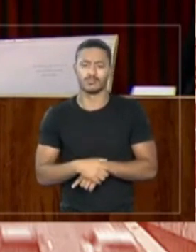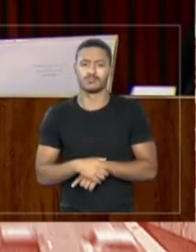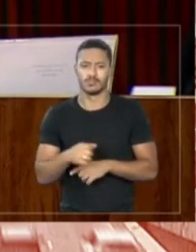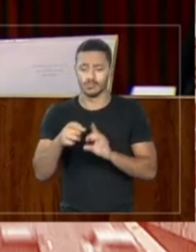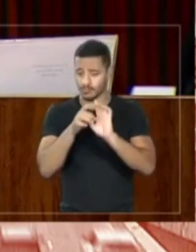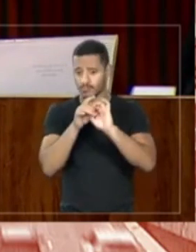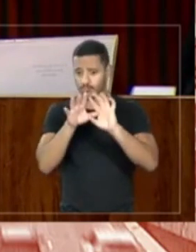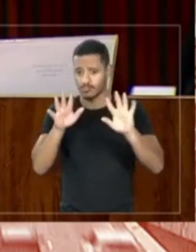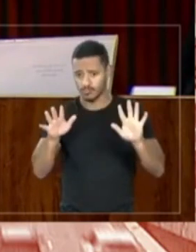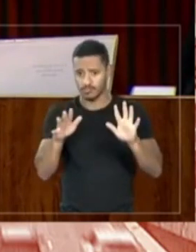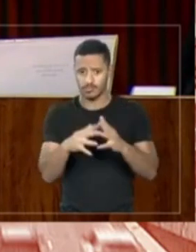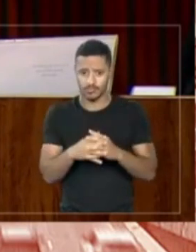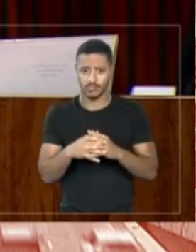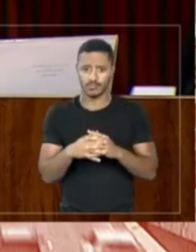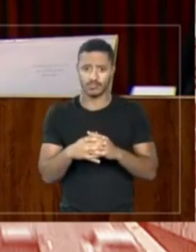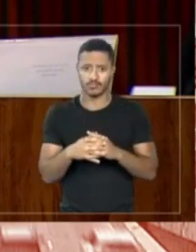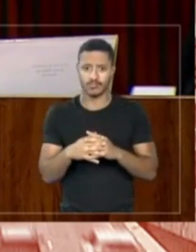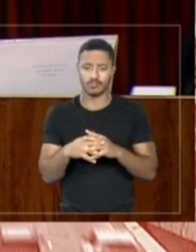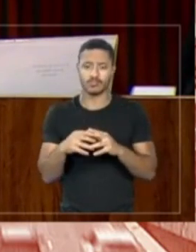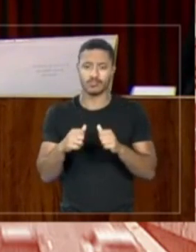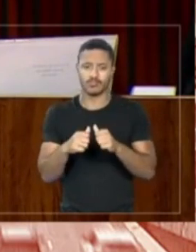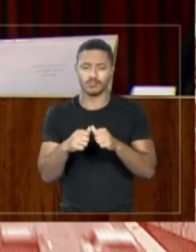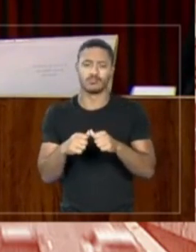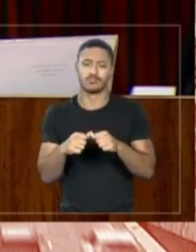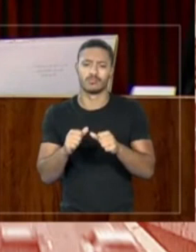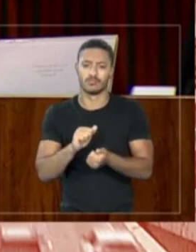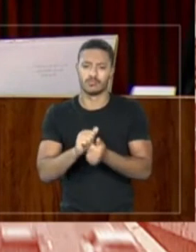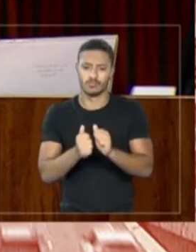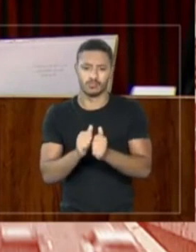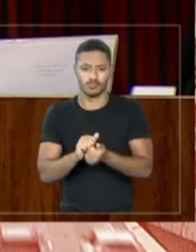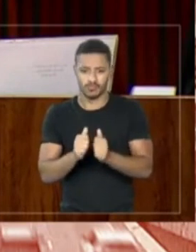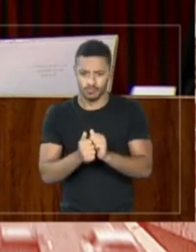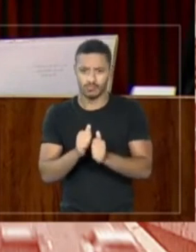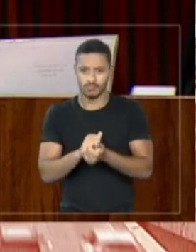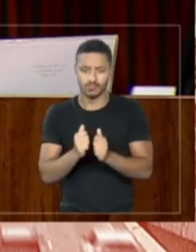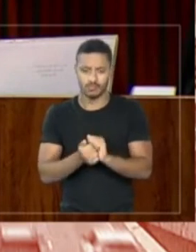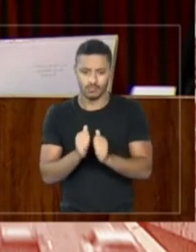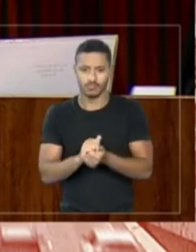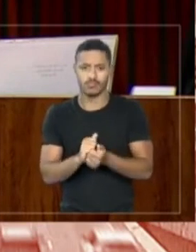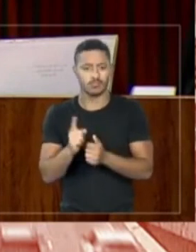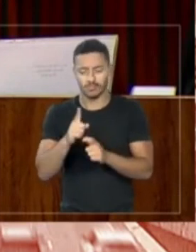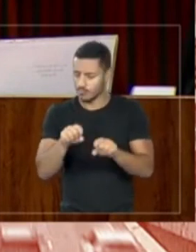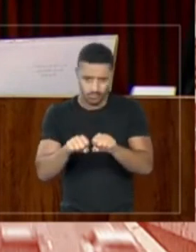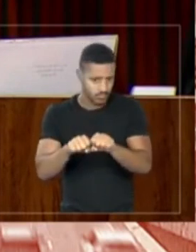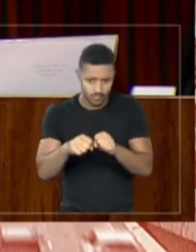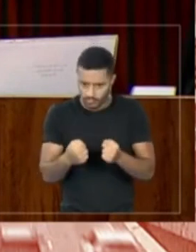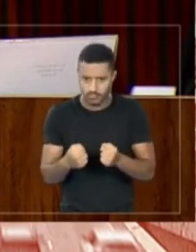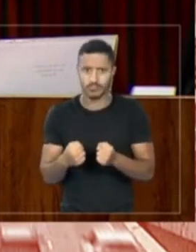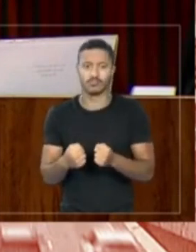atraso nas vacinas, que o digam a falta de oxigênio na Amazônia, que o digam as piadinhas